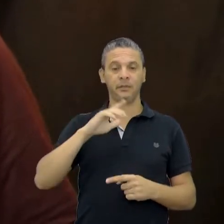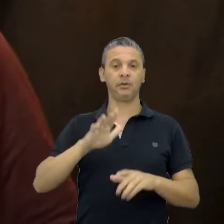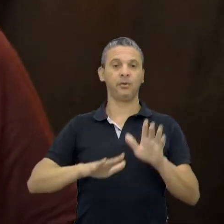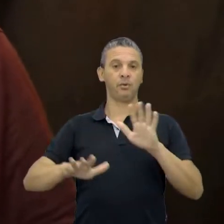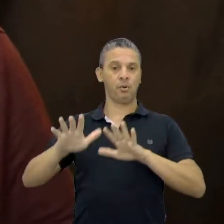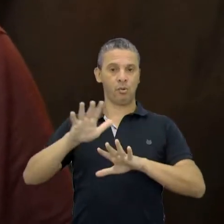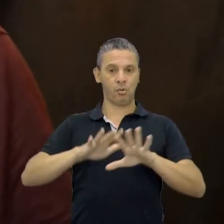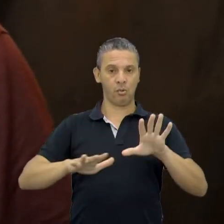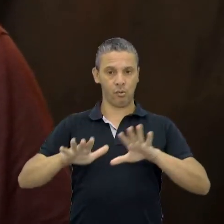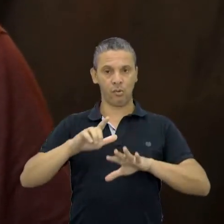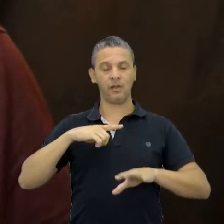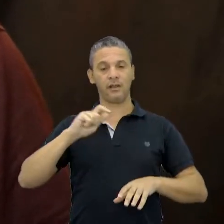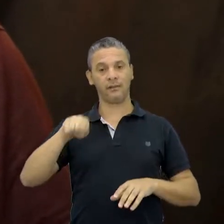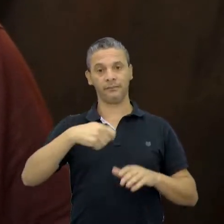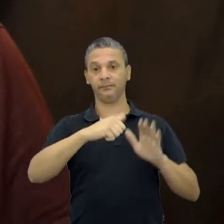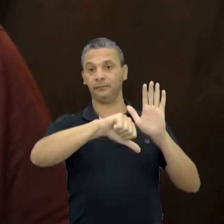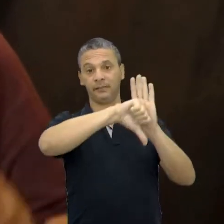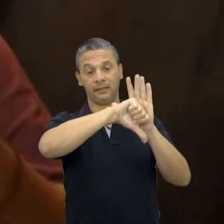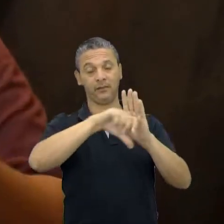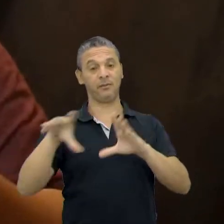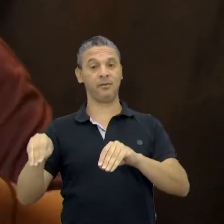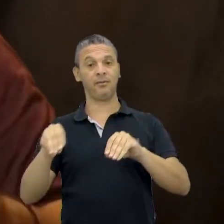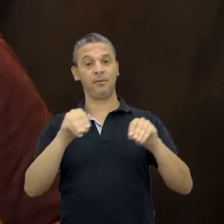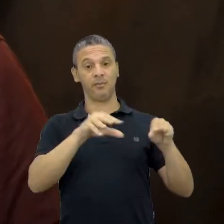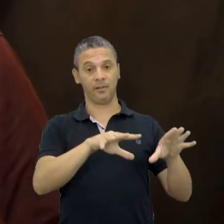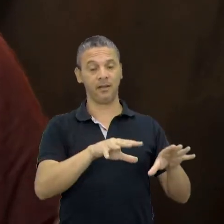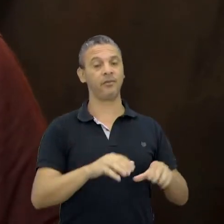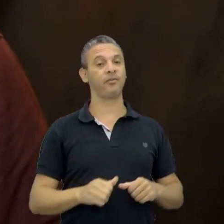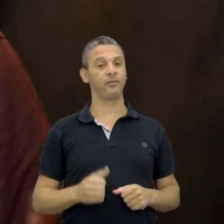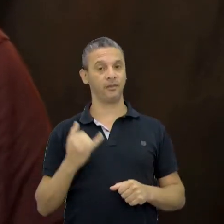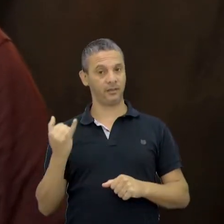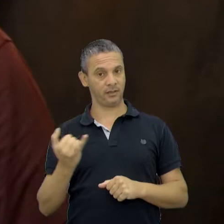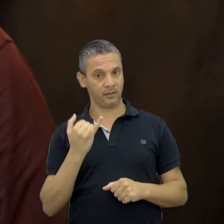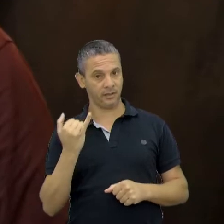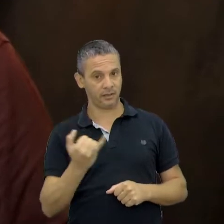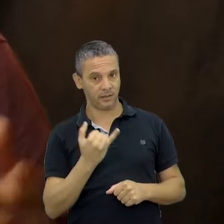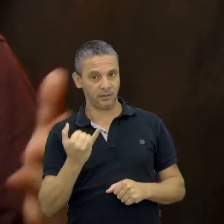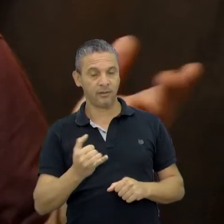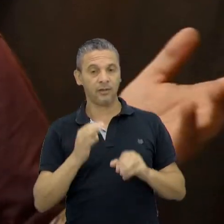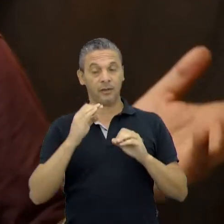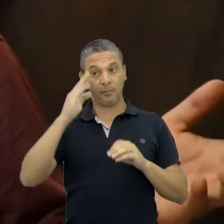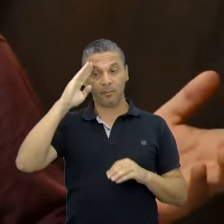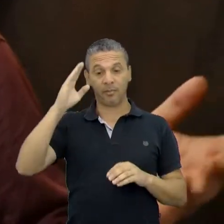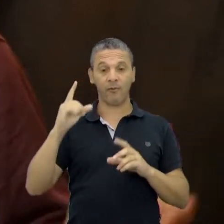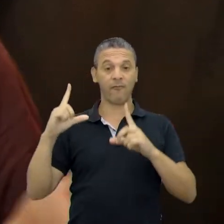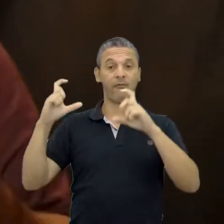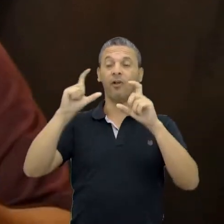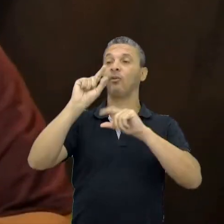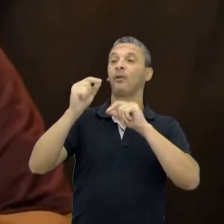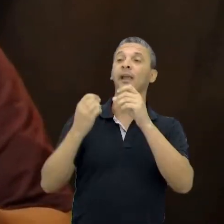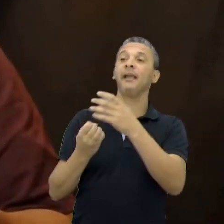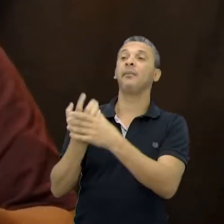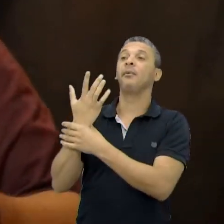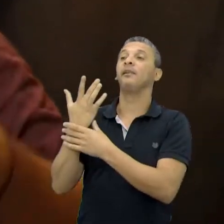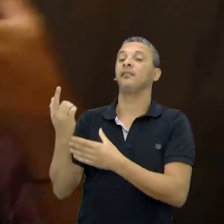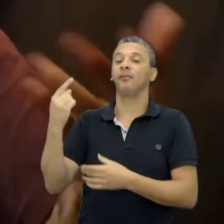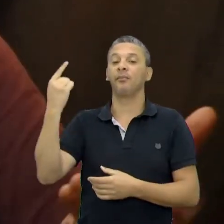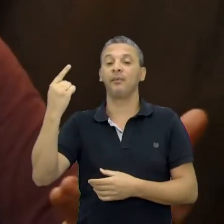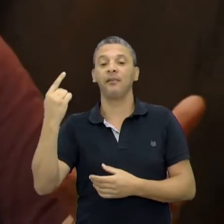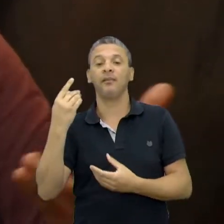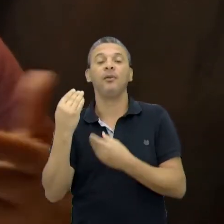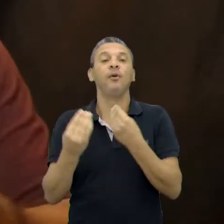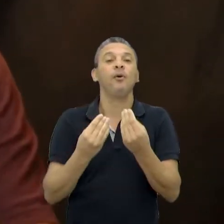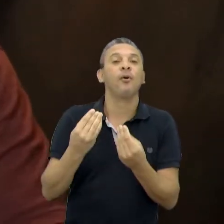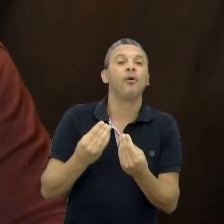cuidado, porque é um crime, tá? E é preciso bom senso. No caso de um encontro fotográfico, quem é o autor? Quem fotografou primeiro? Quem